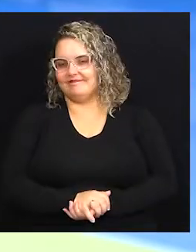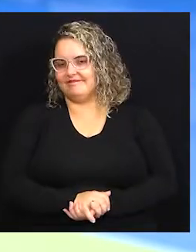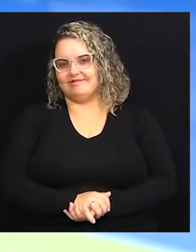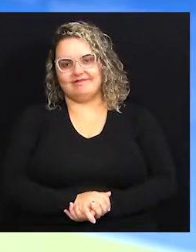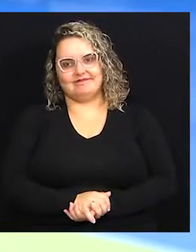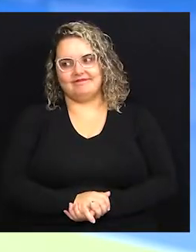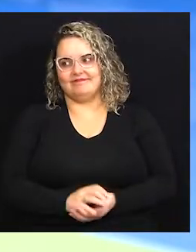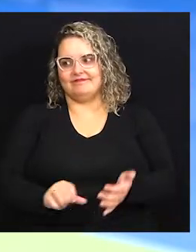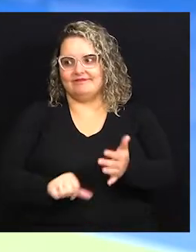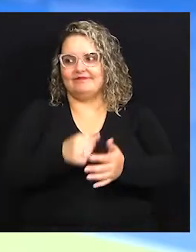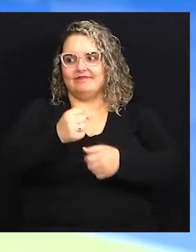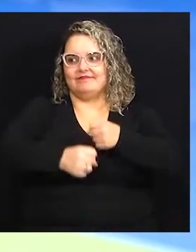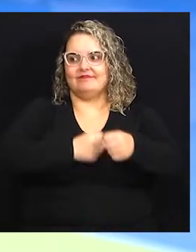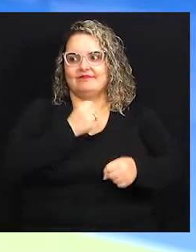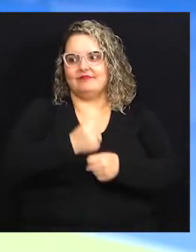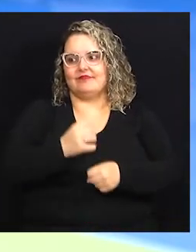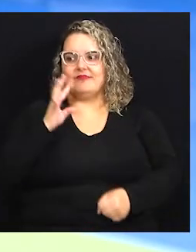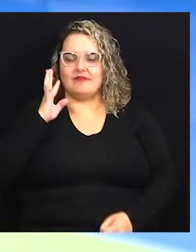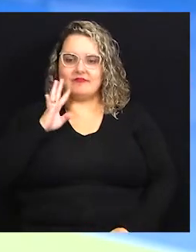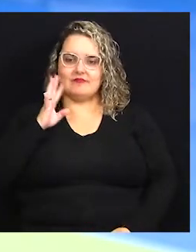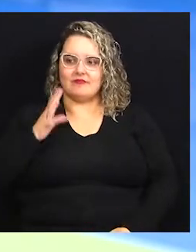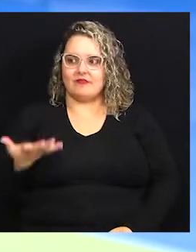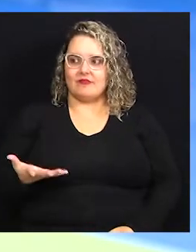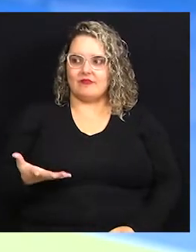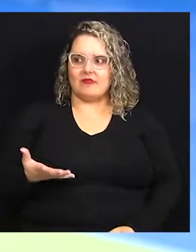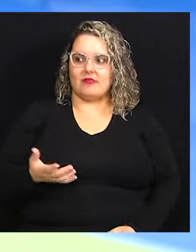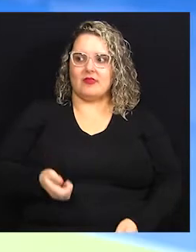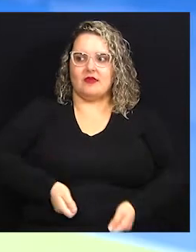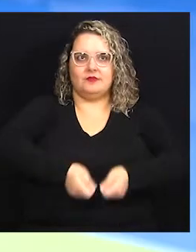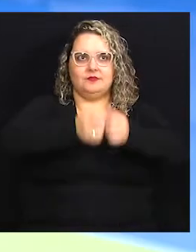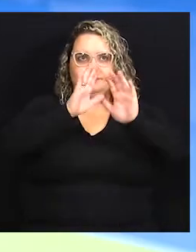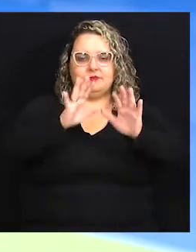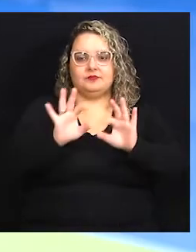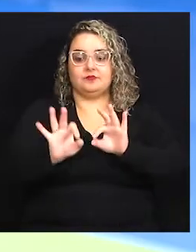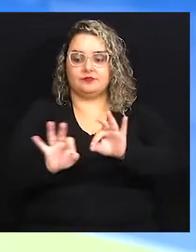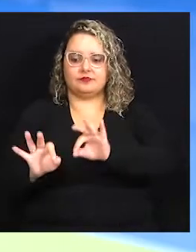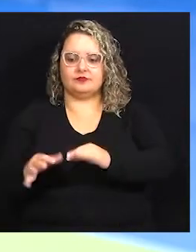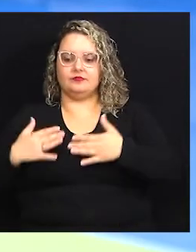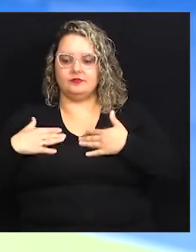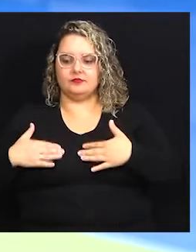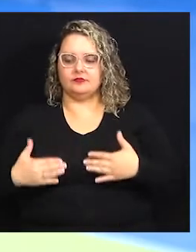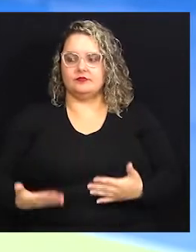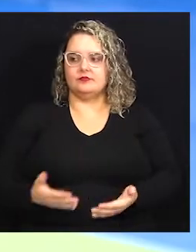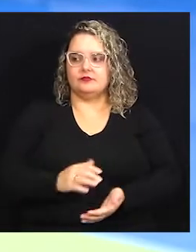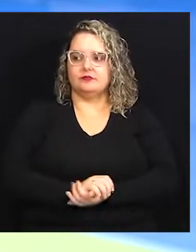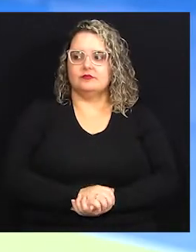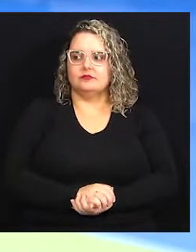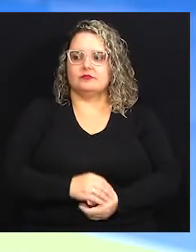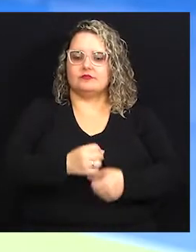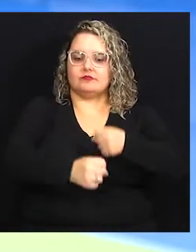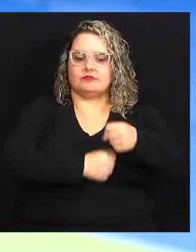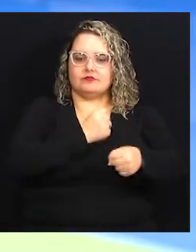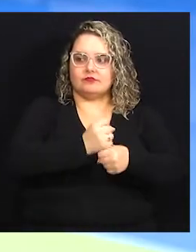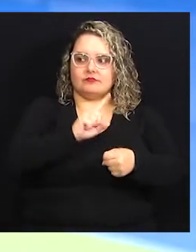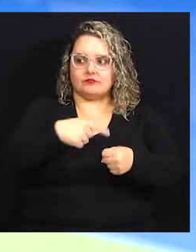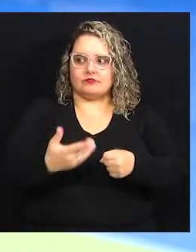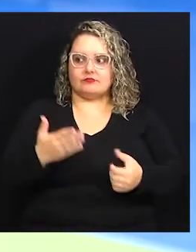primeiro ano ainda foi legal de você estar jogando, sendo preparador físico, tá? Mas o ano seguinte já foi